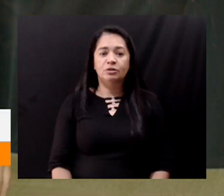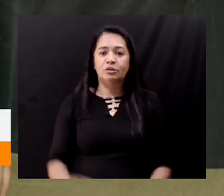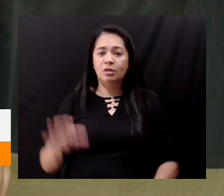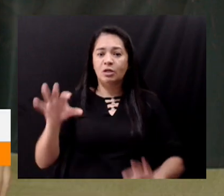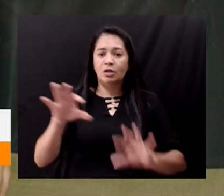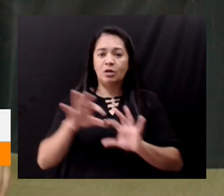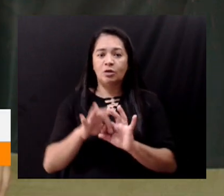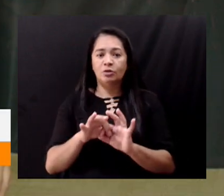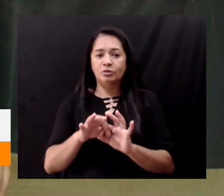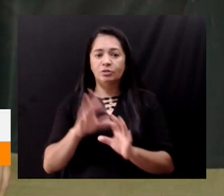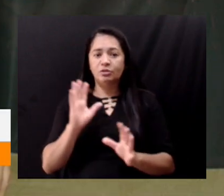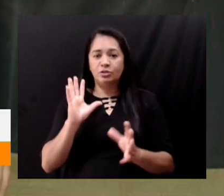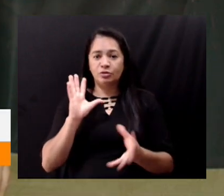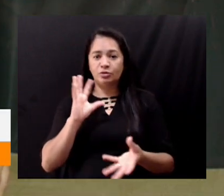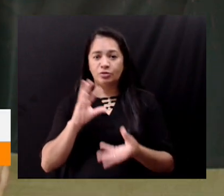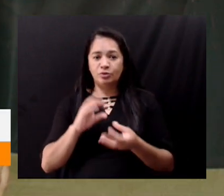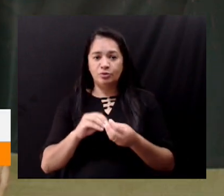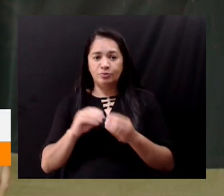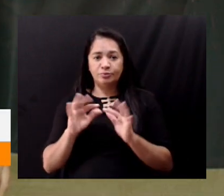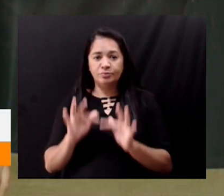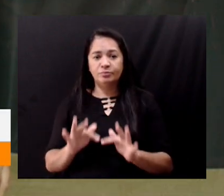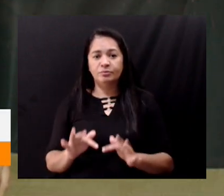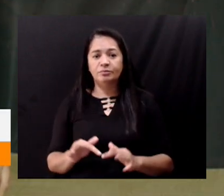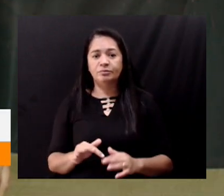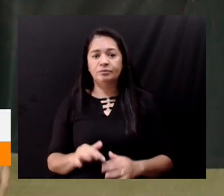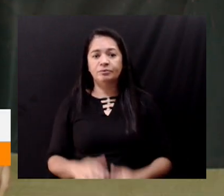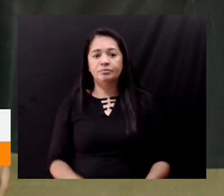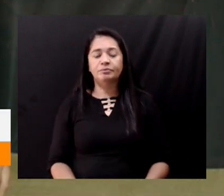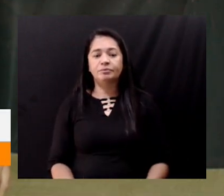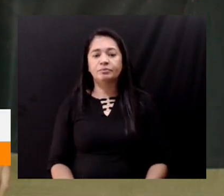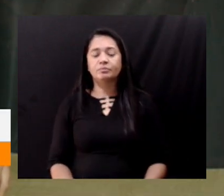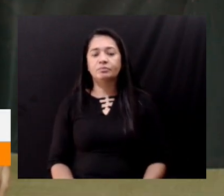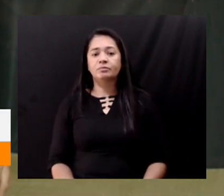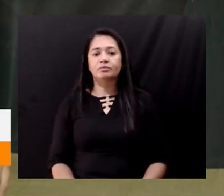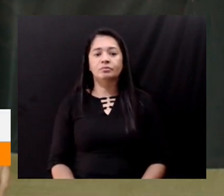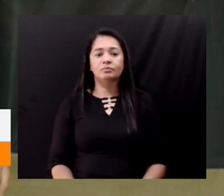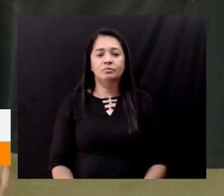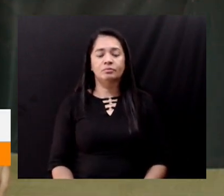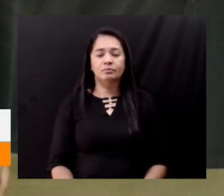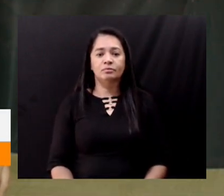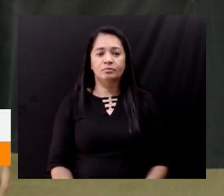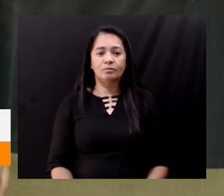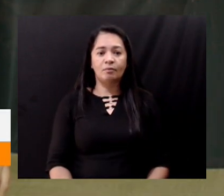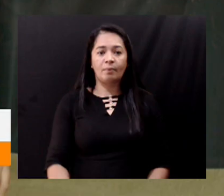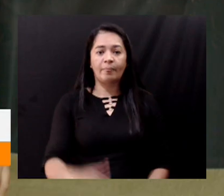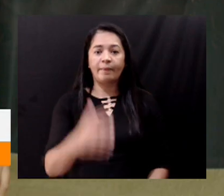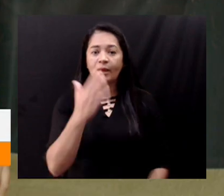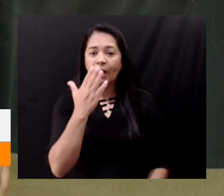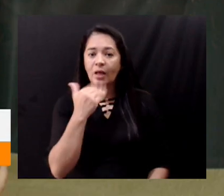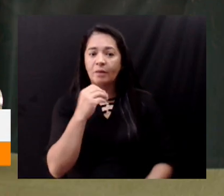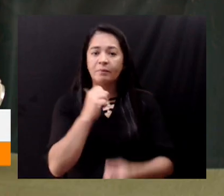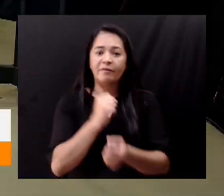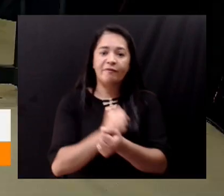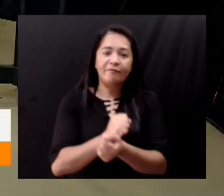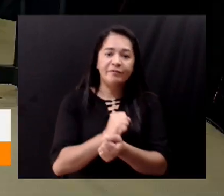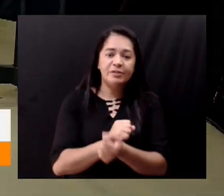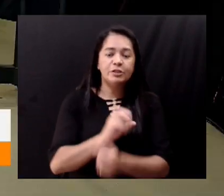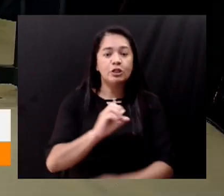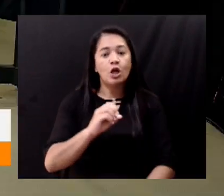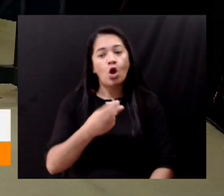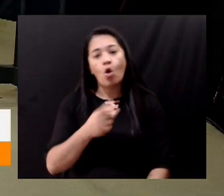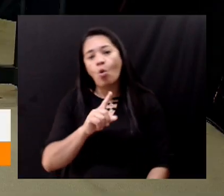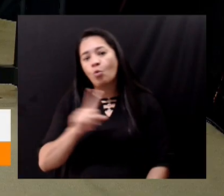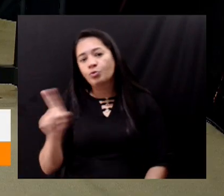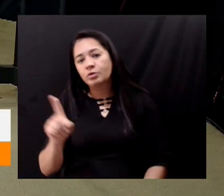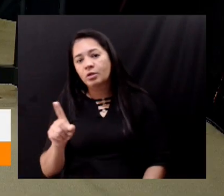finais das nossas entrevistadas, é: alimento, vicia ou não vicia? Bruna, já é